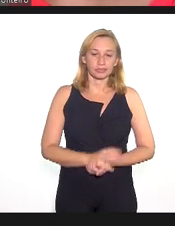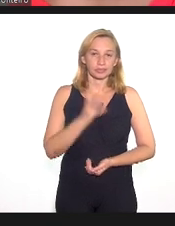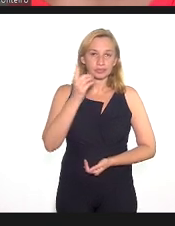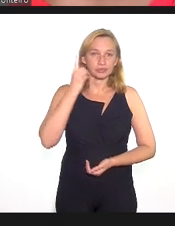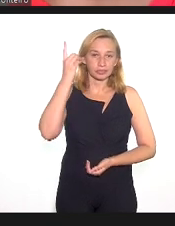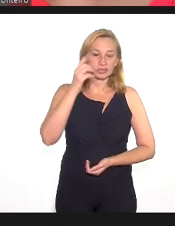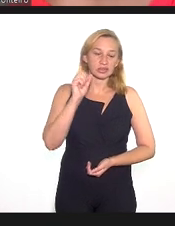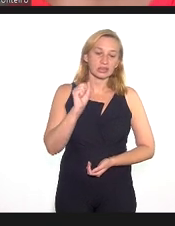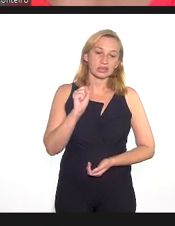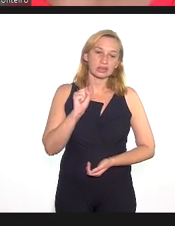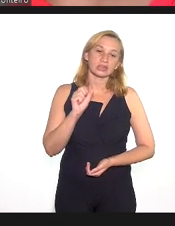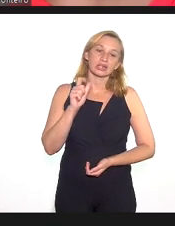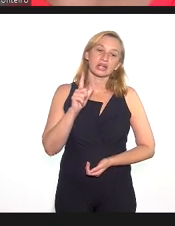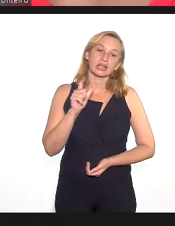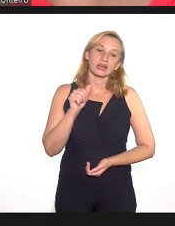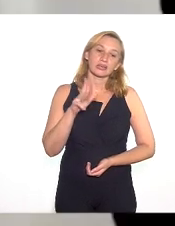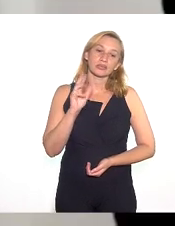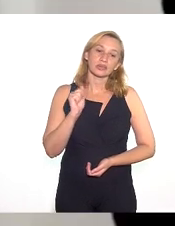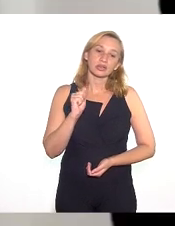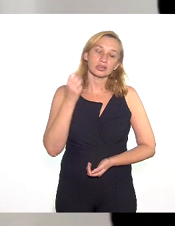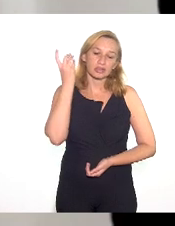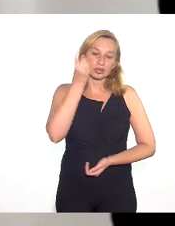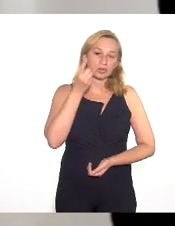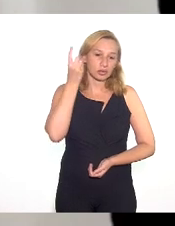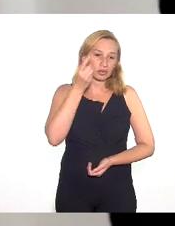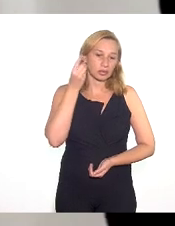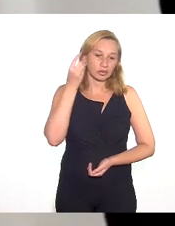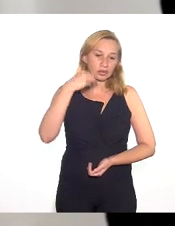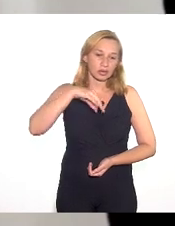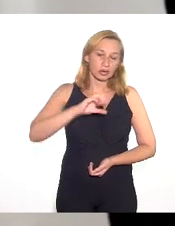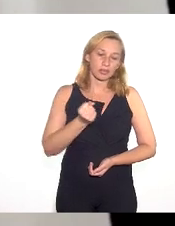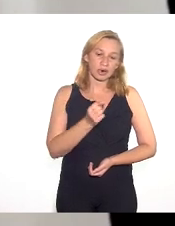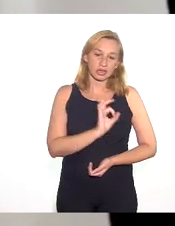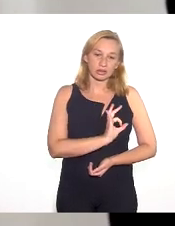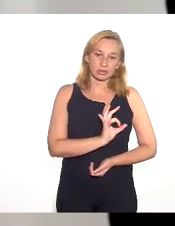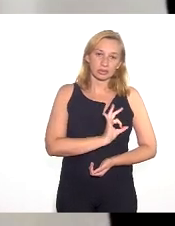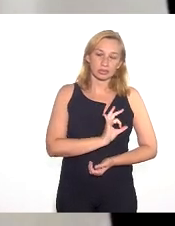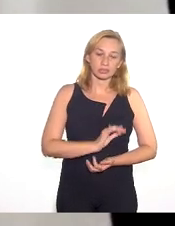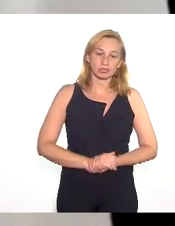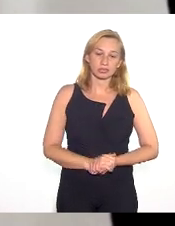Deputado Coronel Salema. Deputado, deputada Marta Rocha.